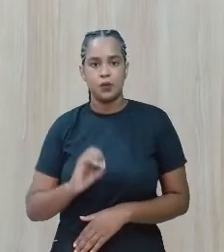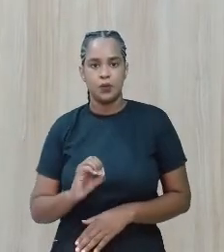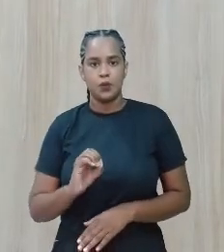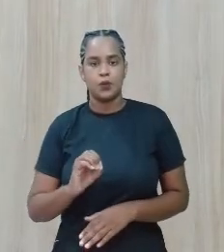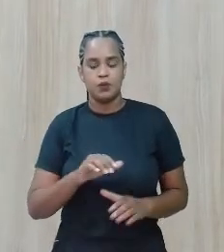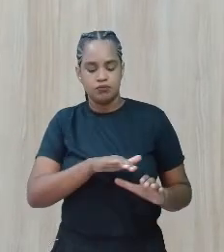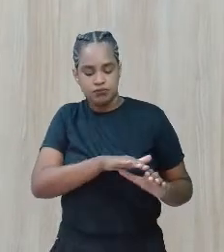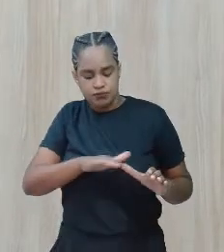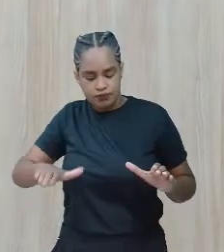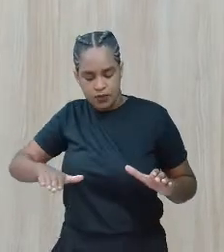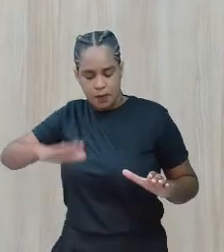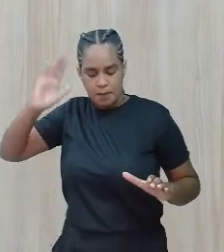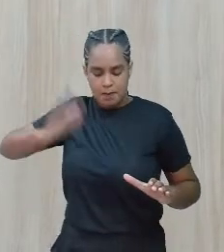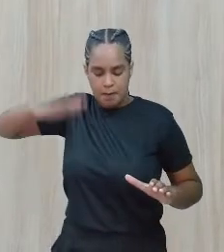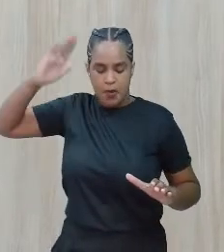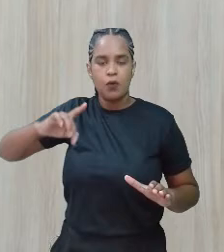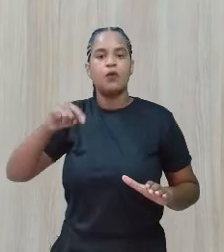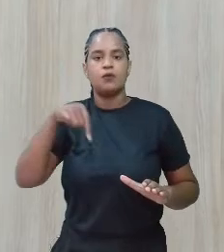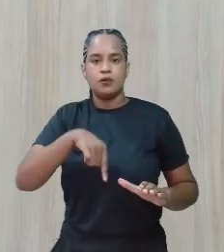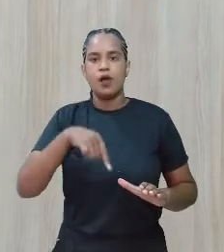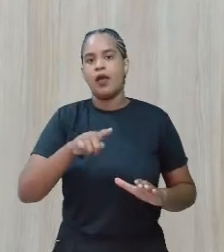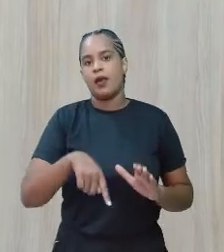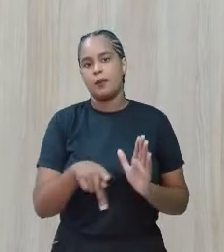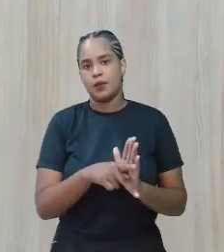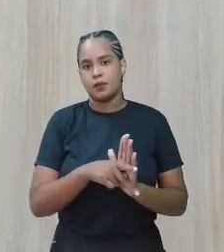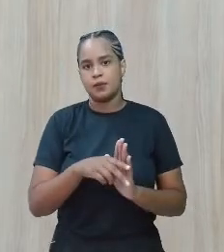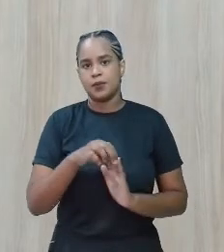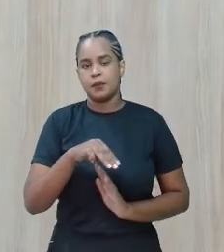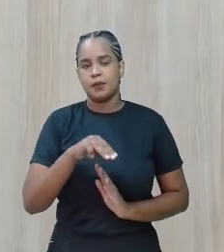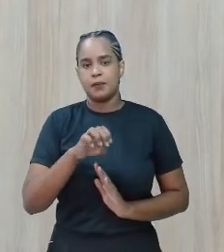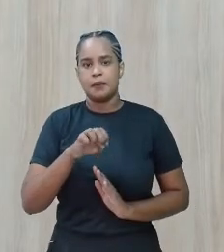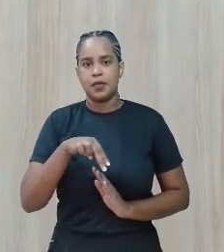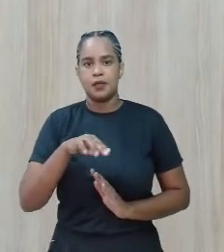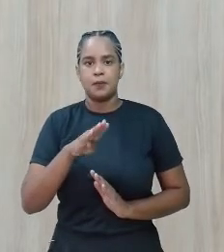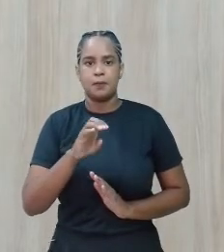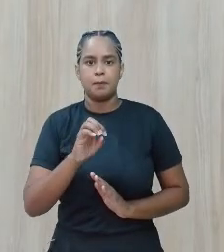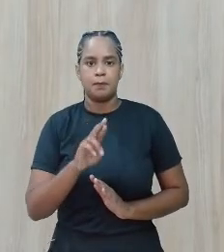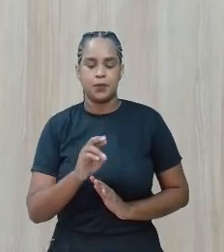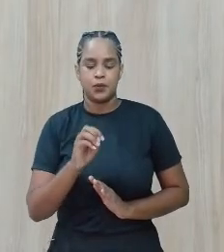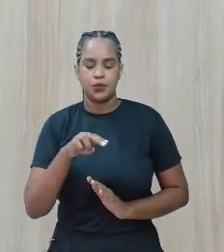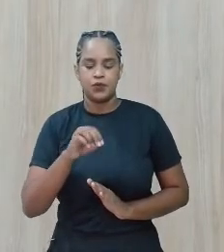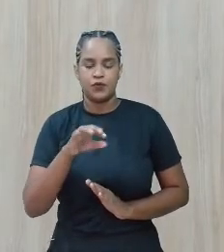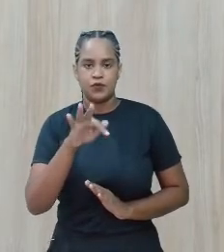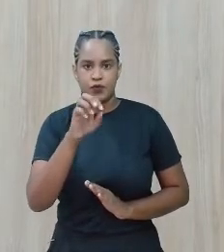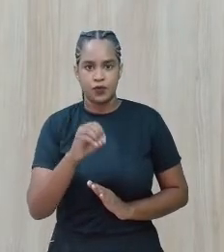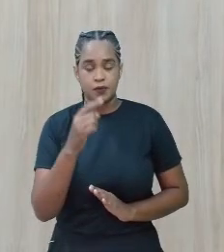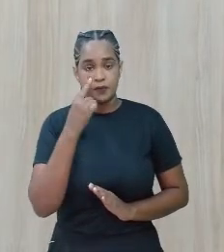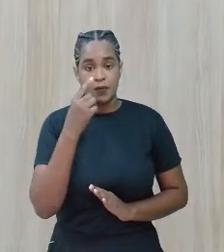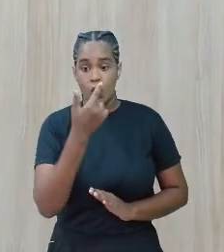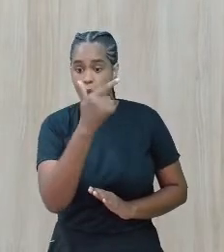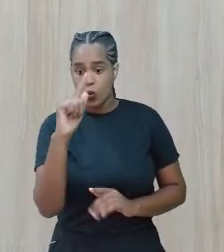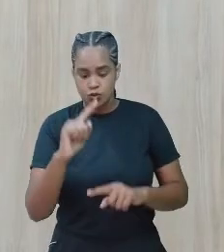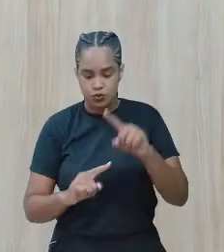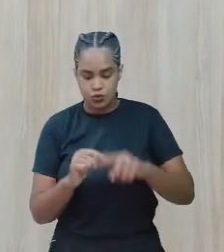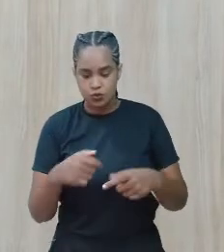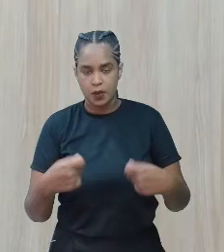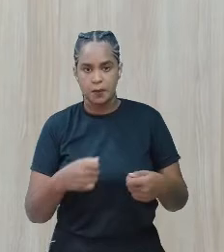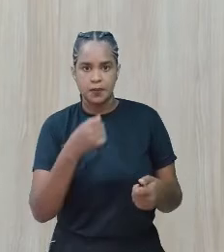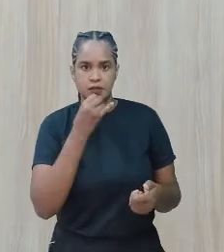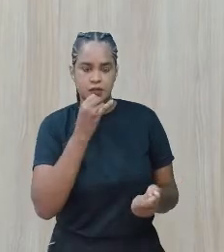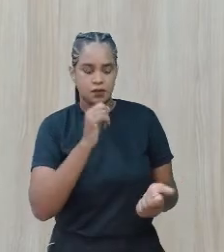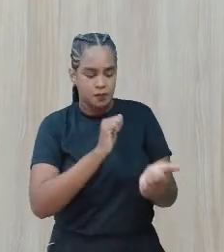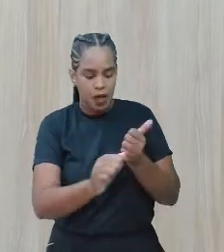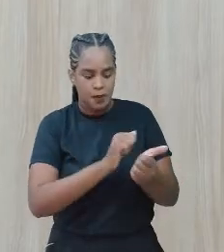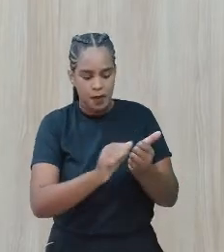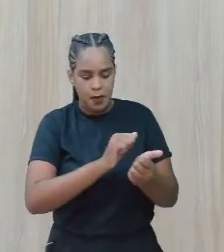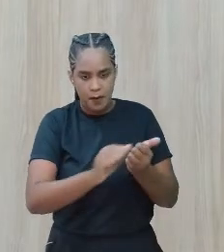gente bater em cima. Os outros instrumentos, aqueles que o som é provocado por atrito direto, então esses